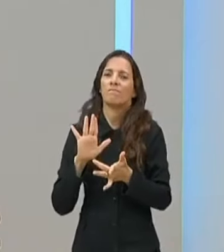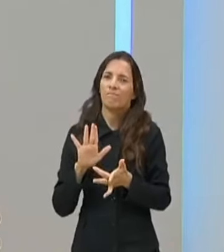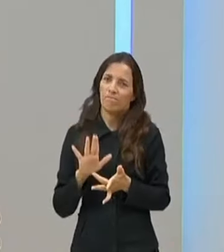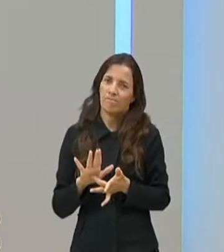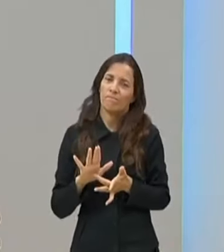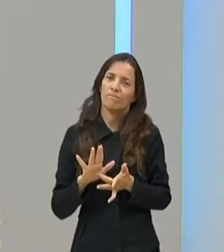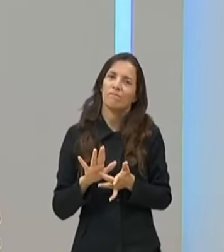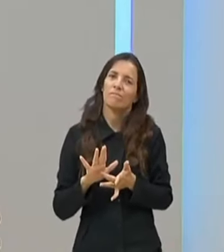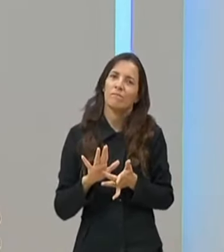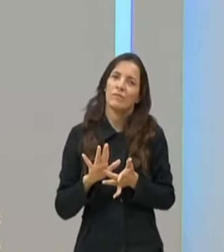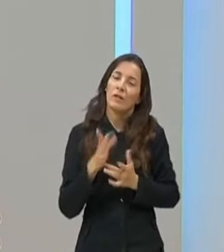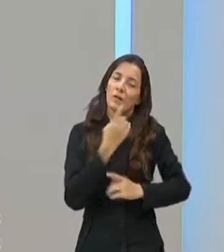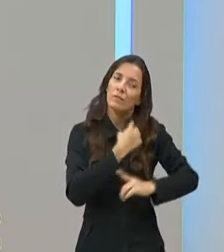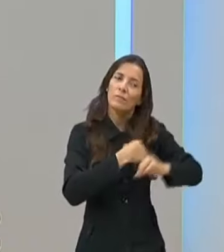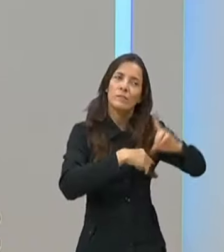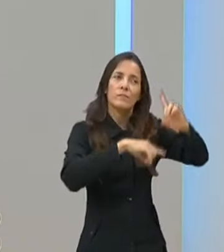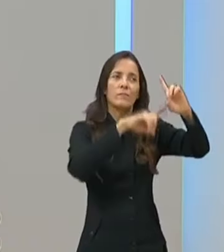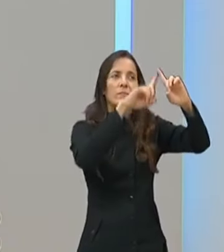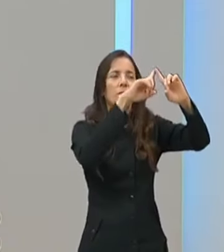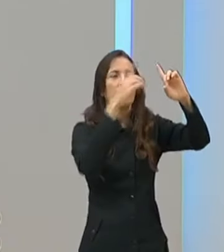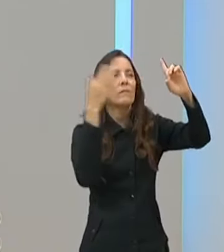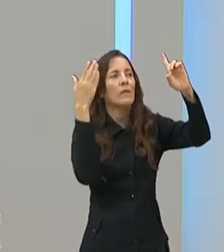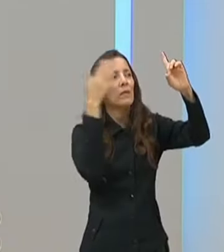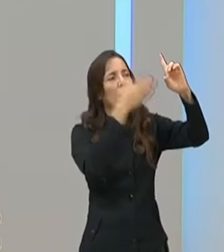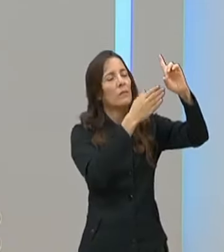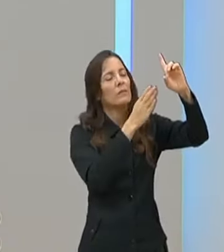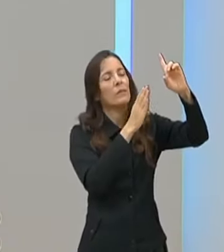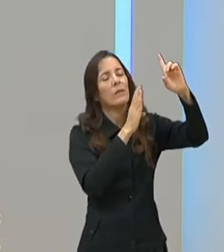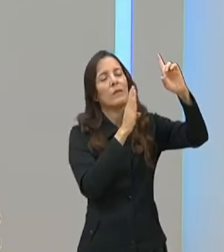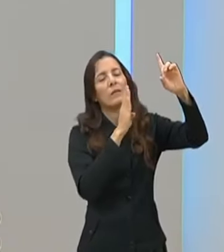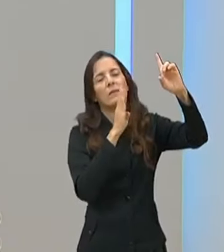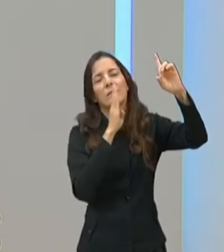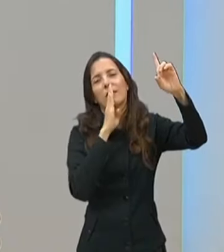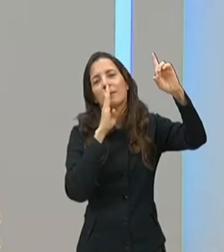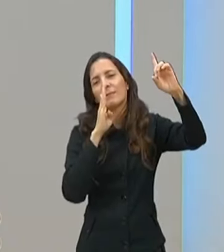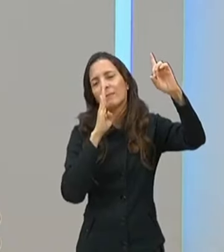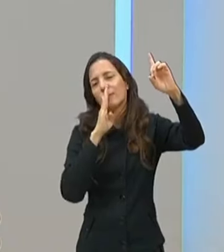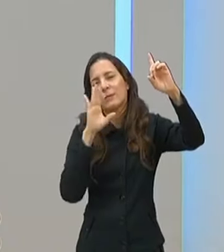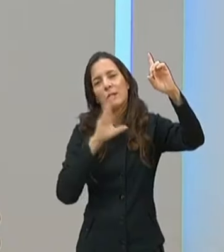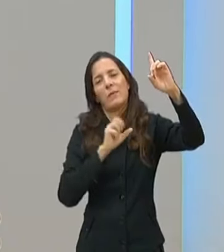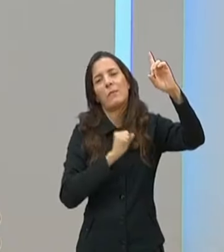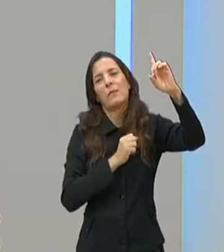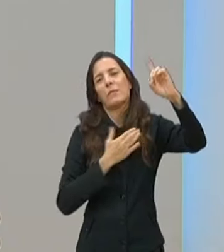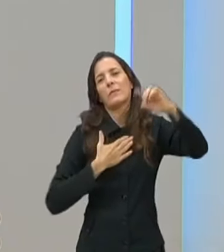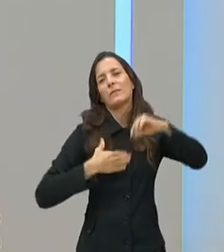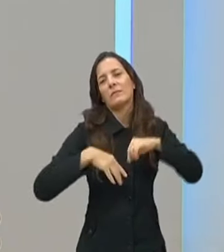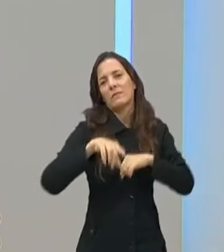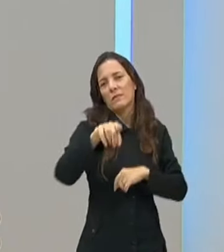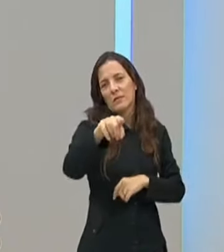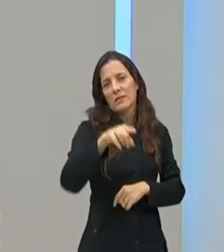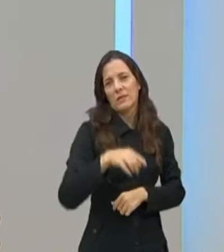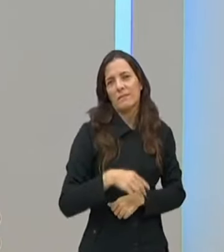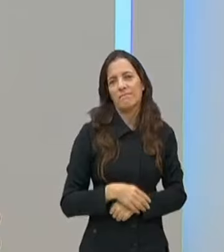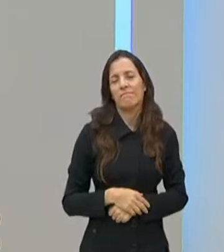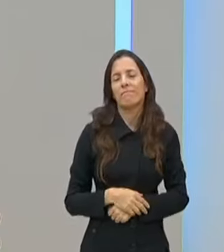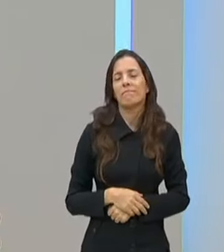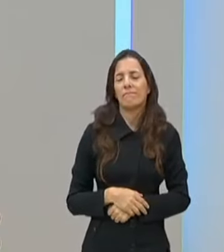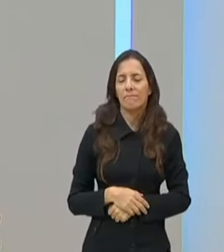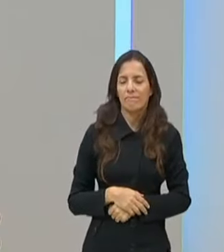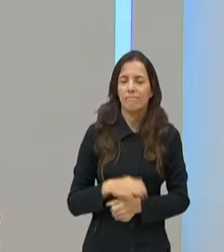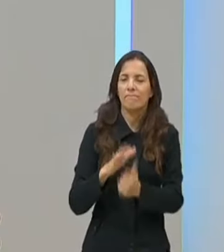tosquiadores, ele não abriu a sua boca. Glória a Deus para sempre. No versículo